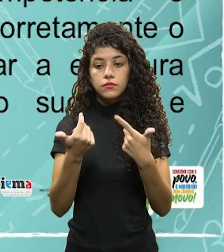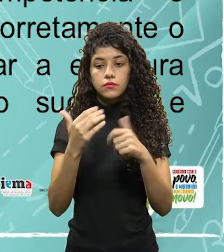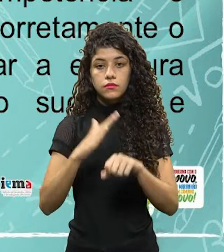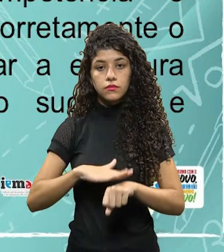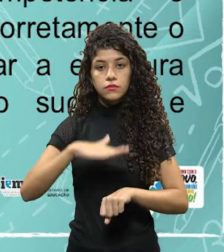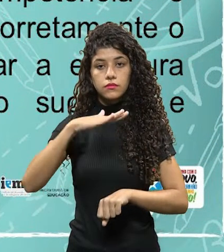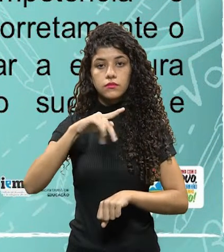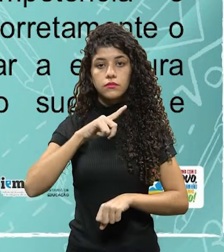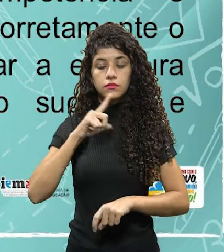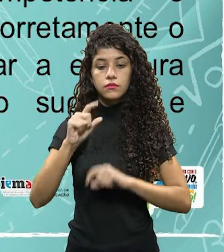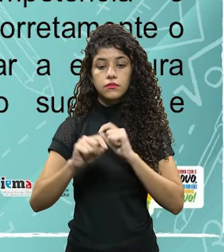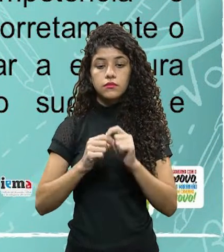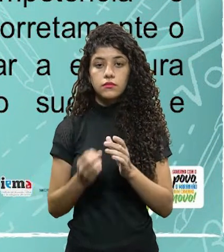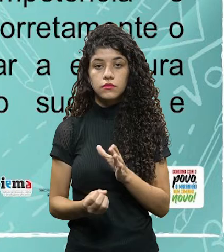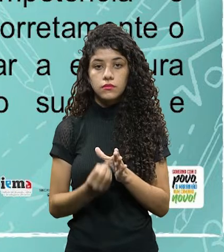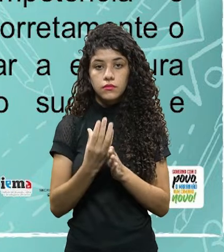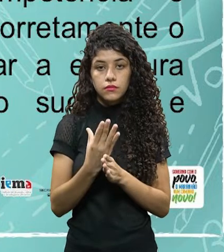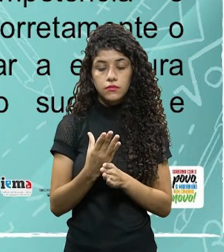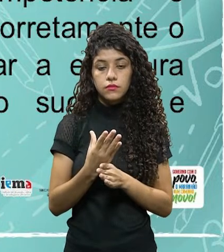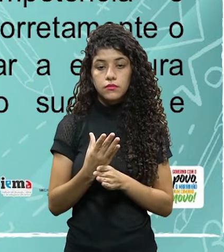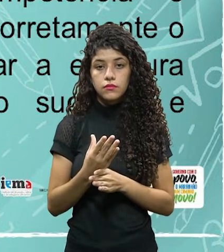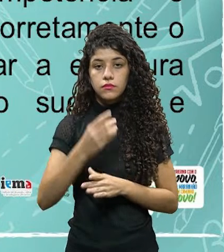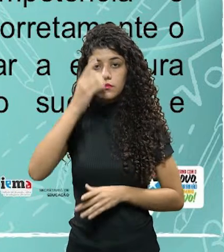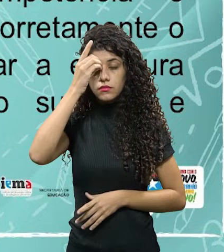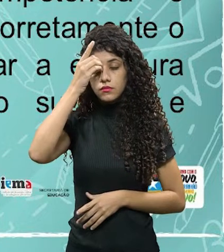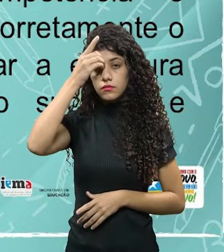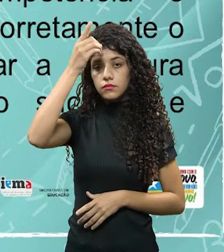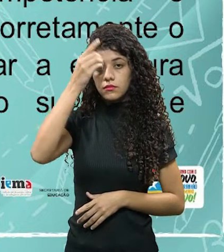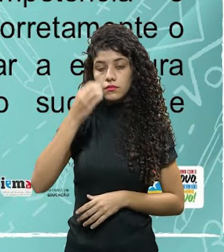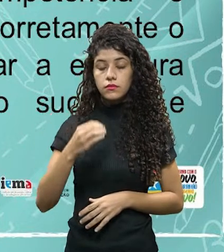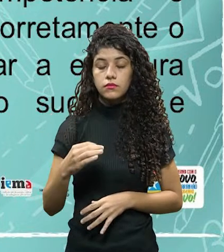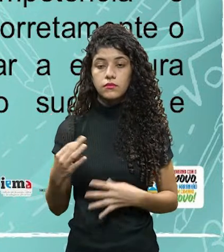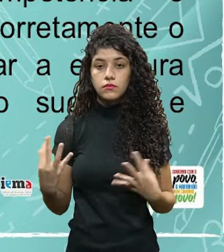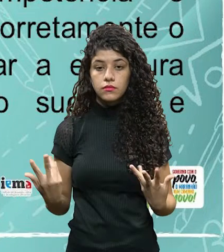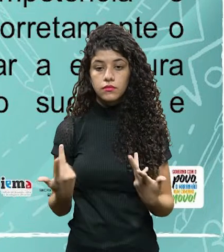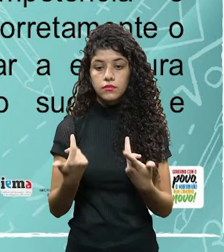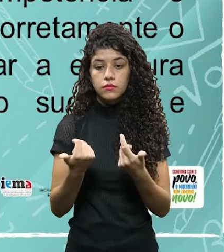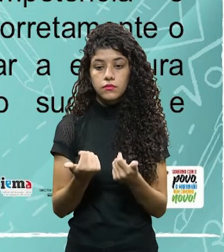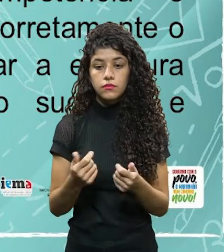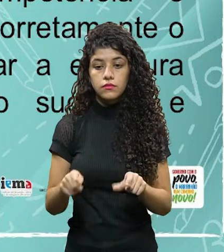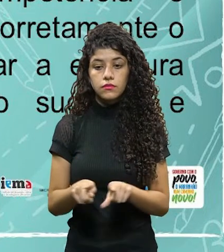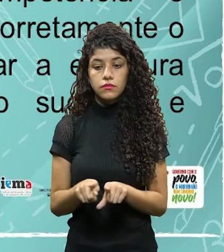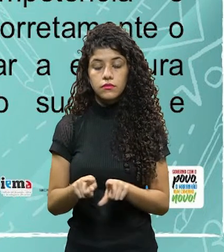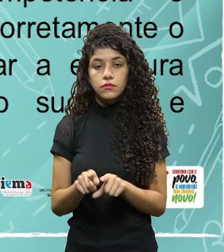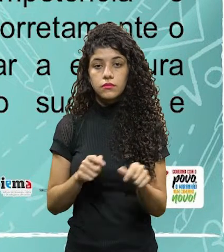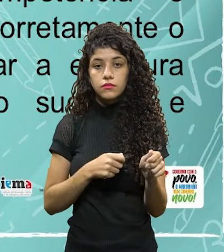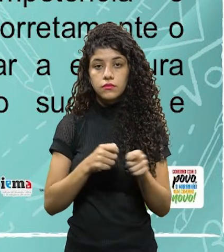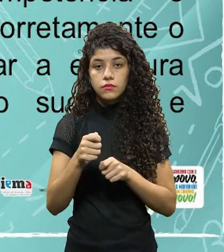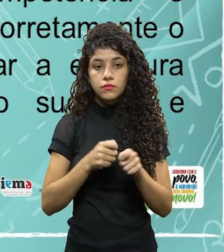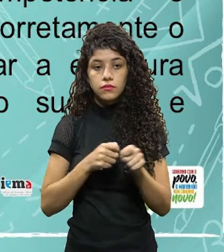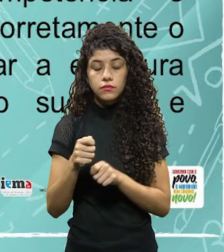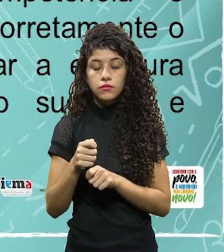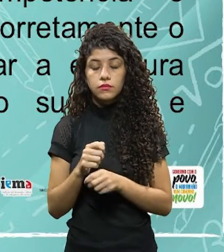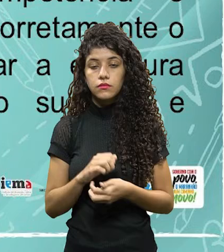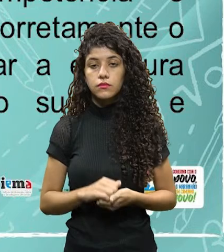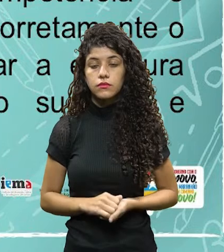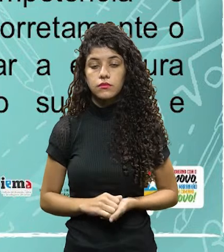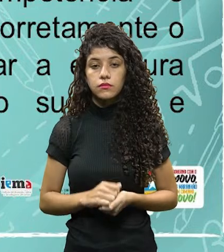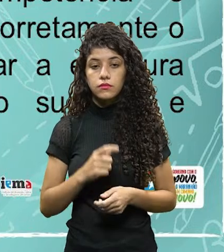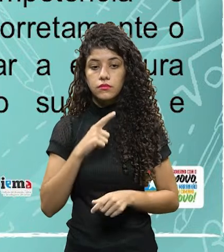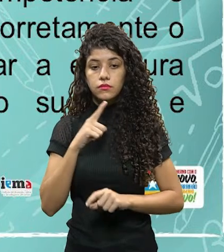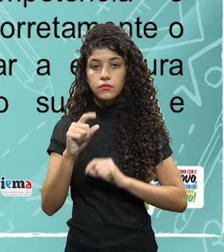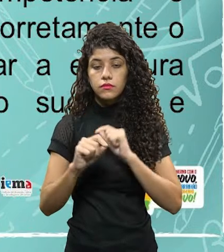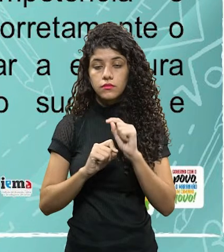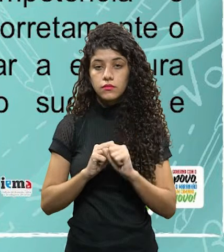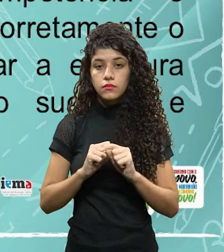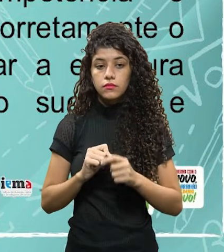quê? Muita criatividade, competência e flexibilidade. E aí, controlar e reduzir os custos,